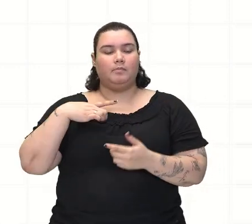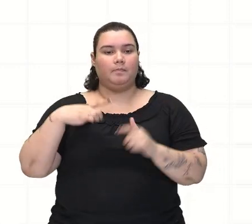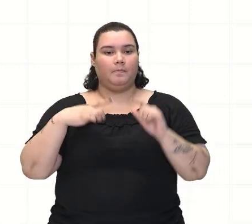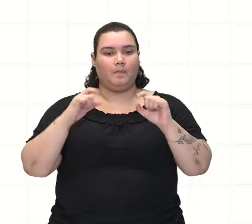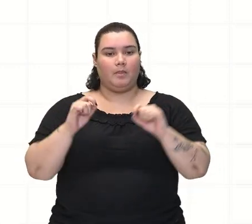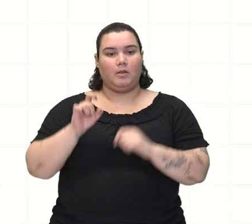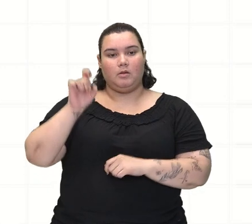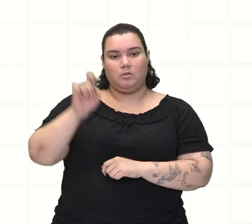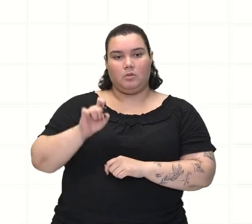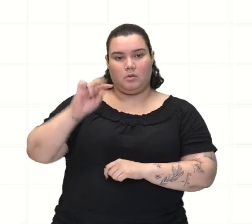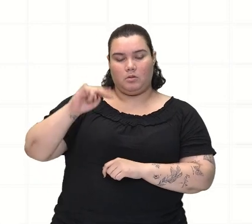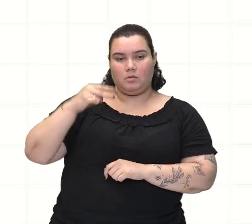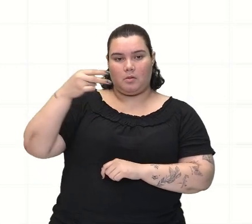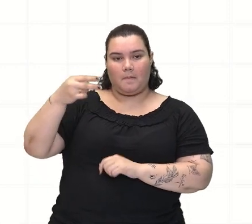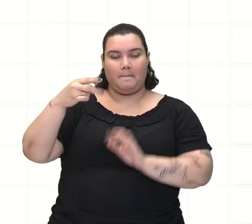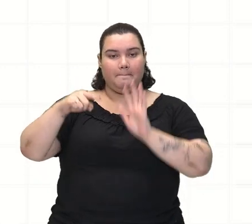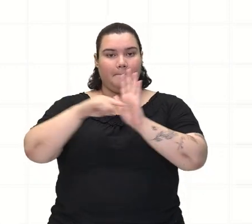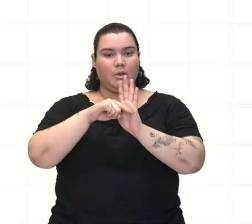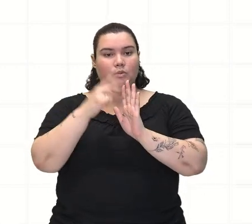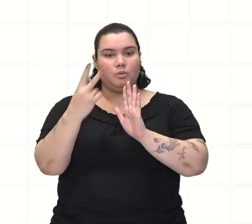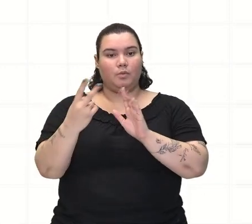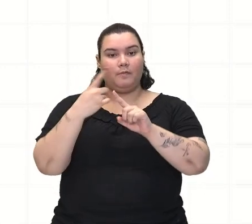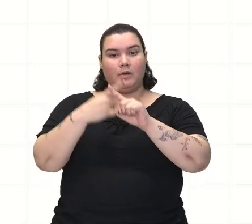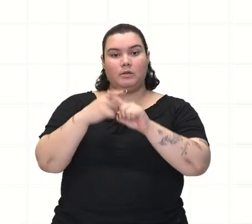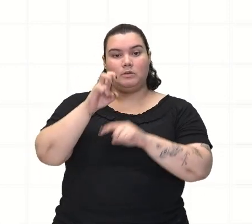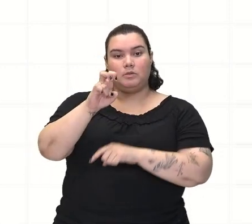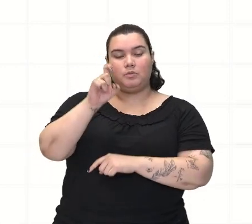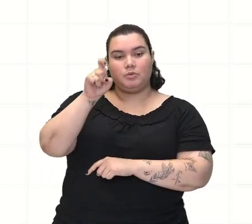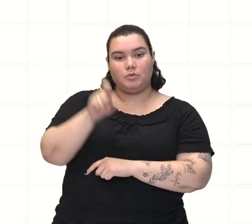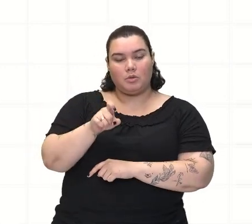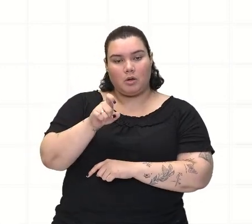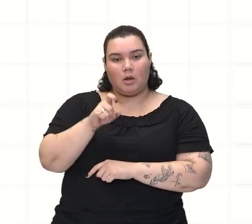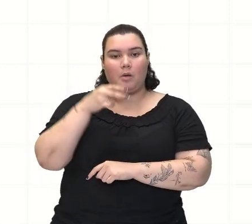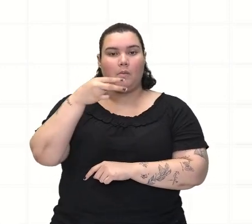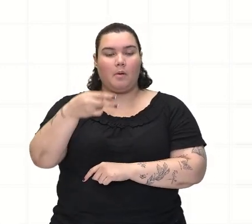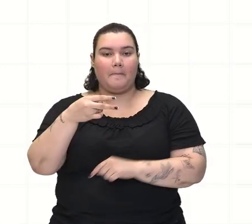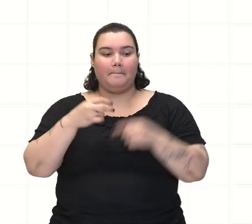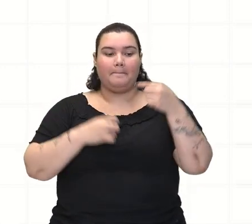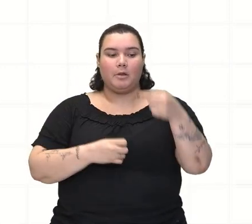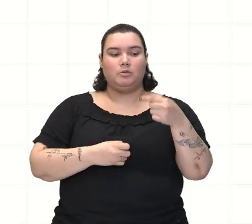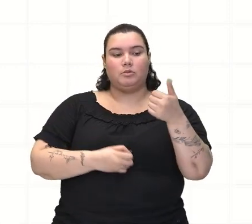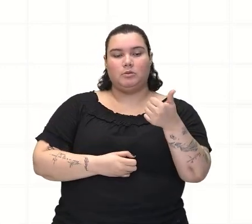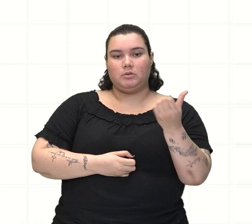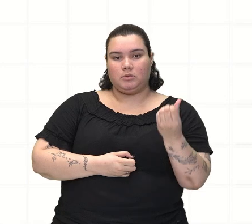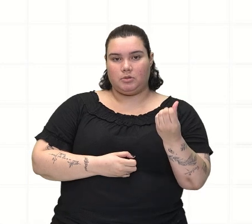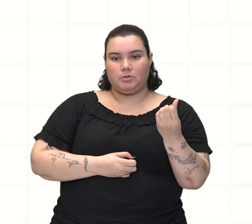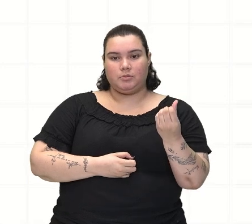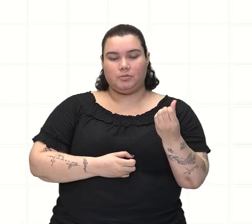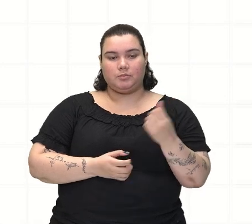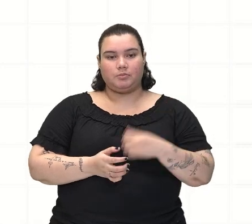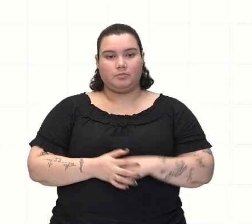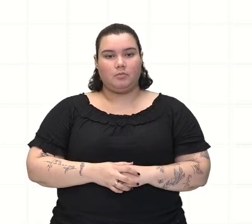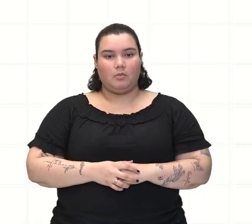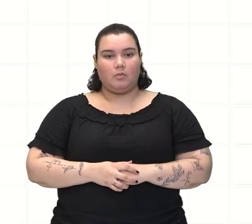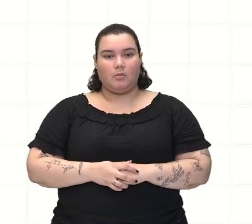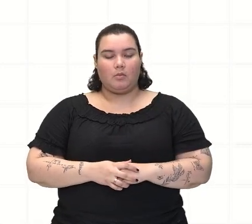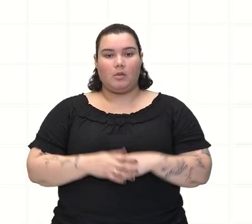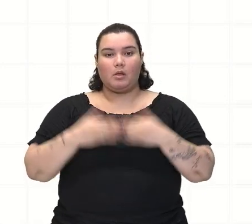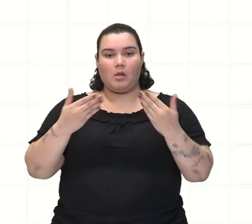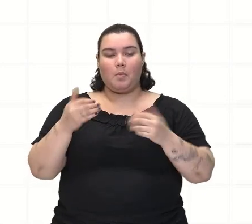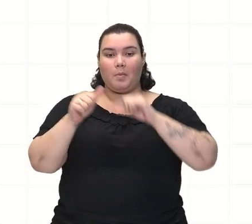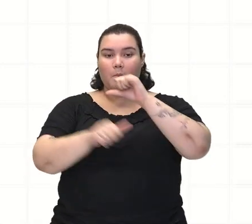x ao quadrado menos 2 vezes 5x é igual a menos 16. Para ficar um